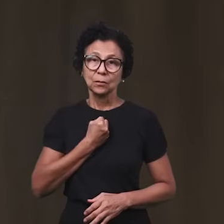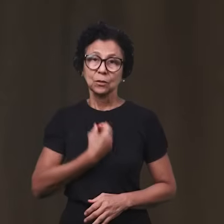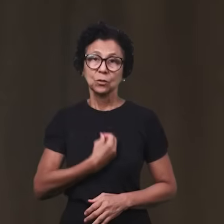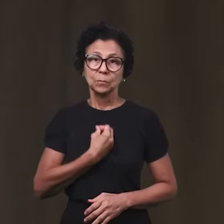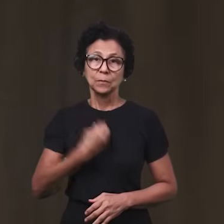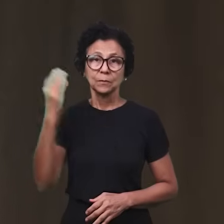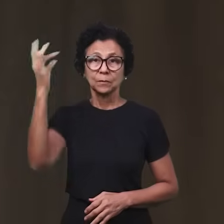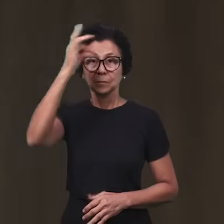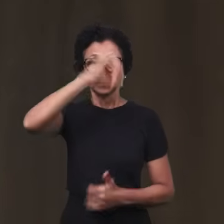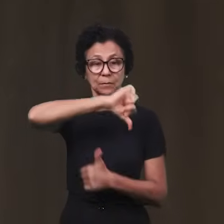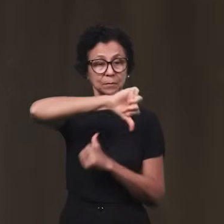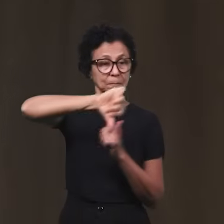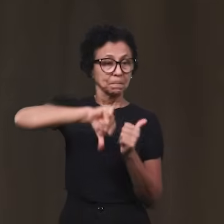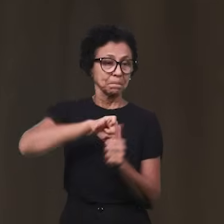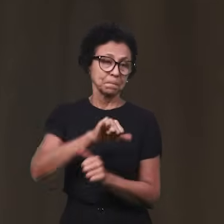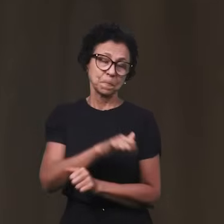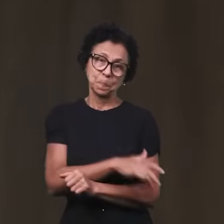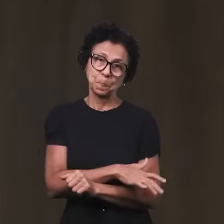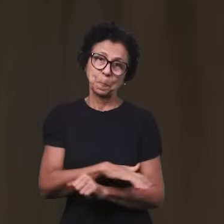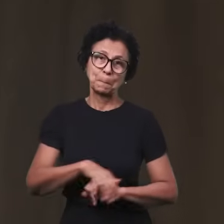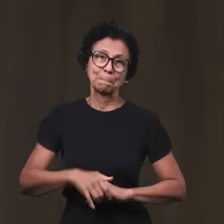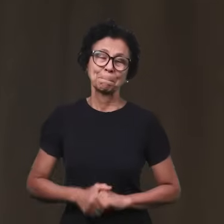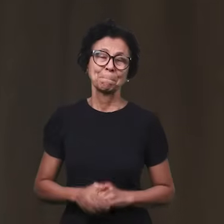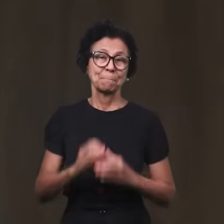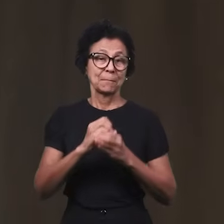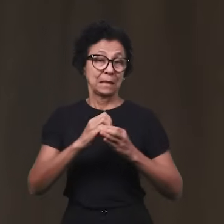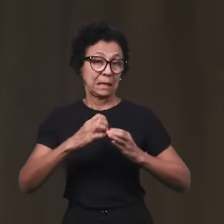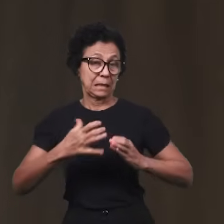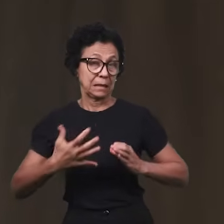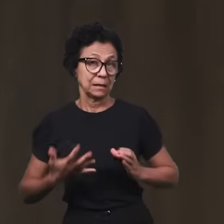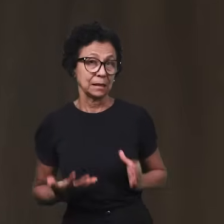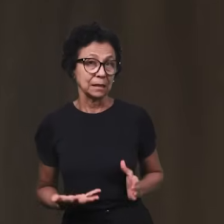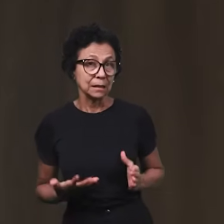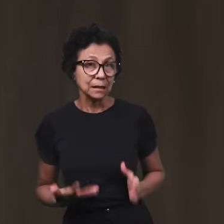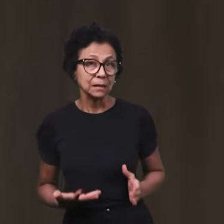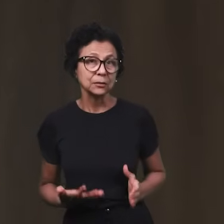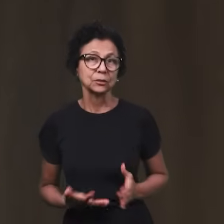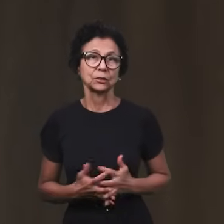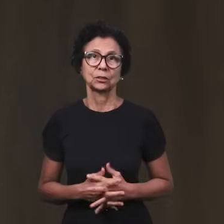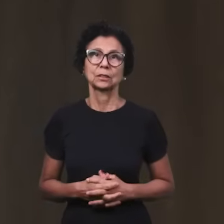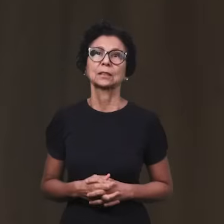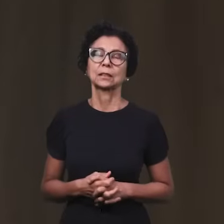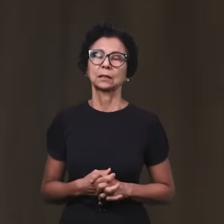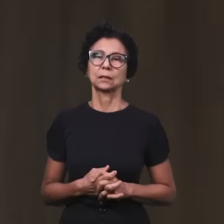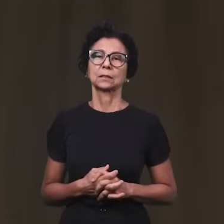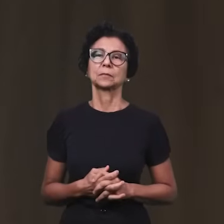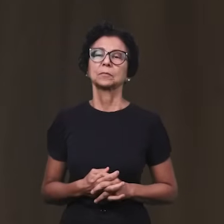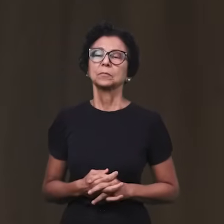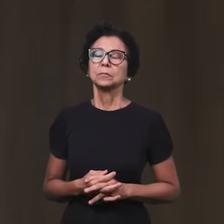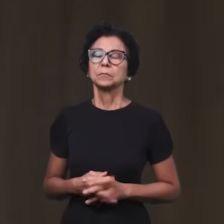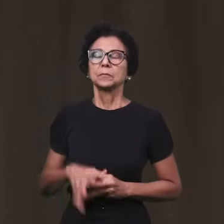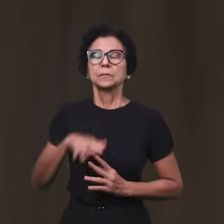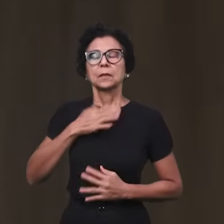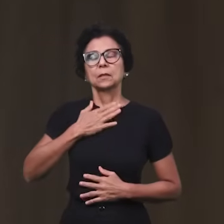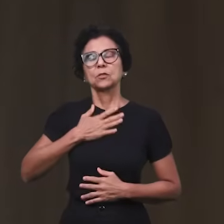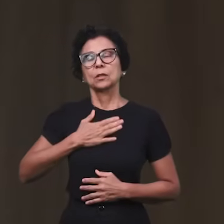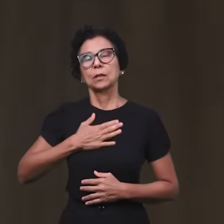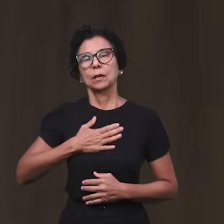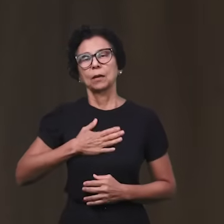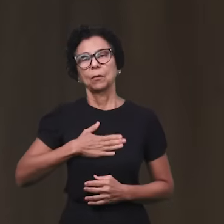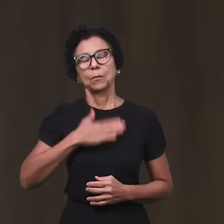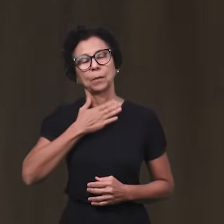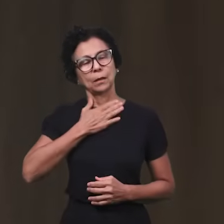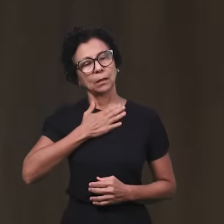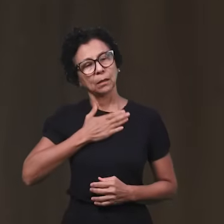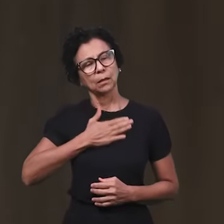dirigida e transformada pelo Espírito Santo. Então, uma dessas características que precisa haver em nós é a mansidão. Então,